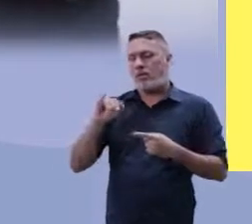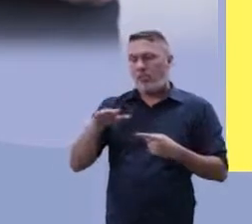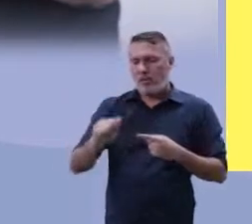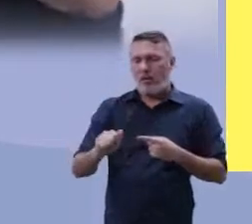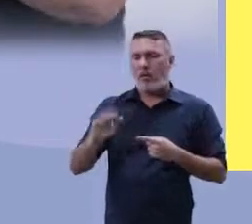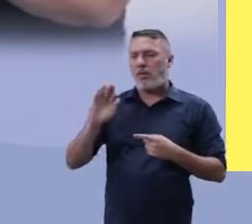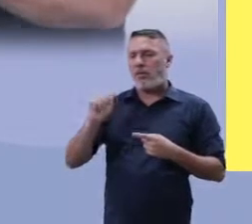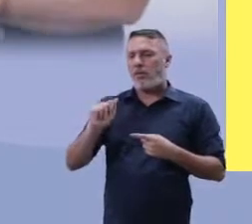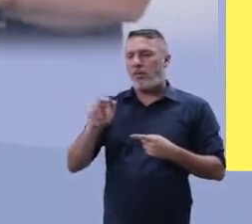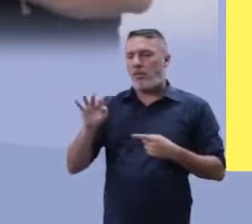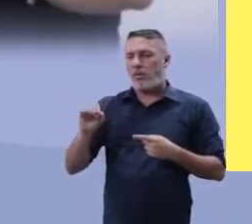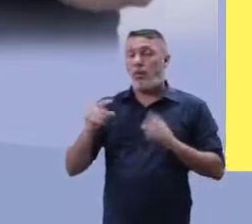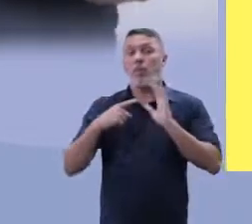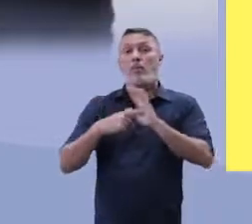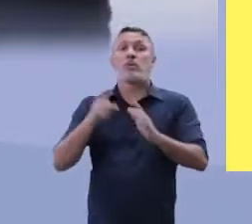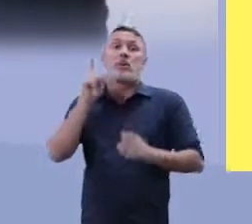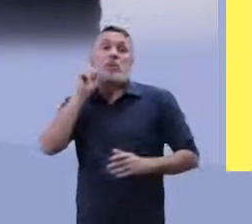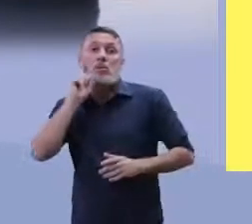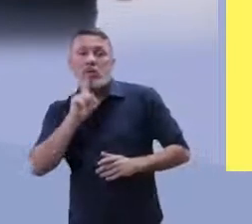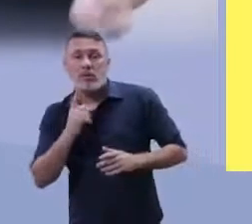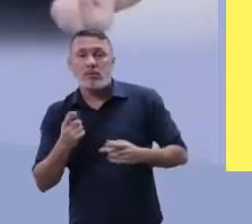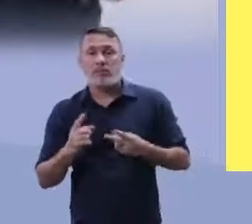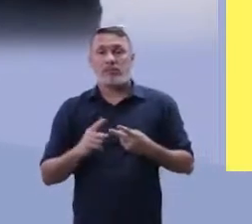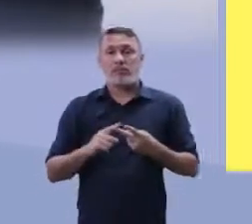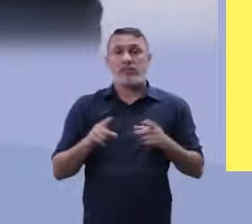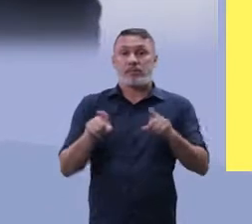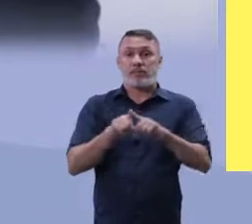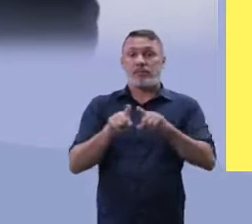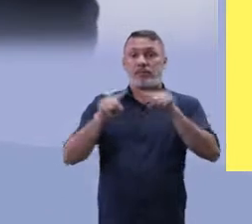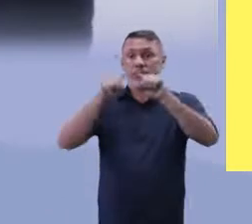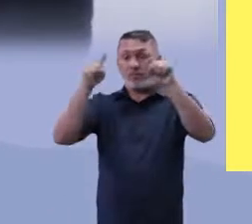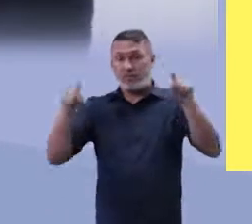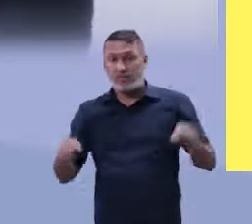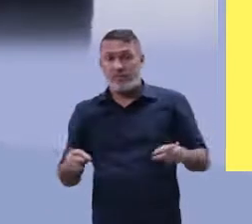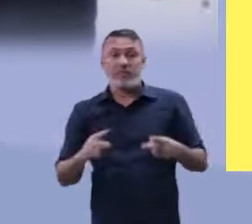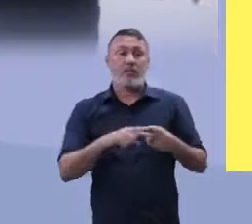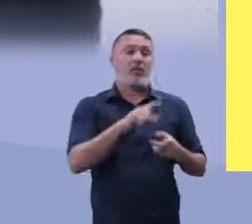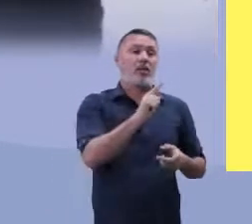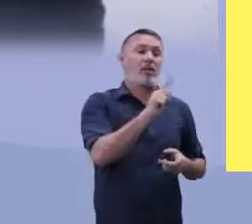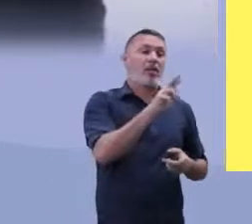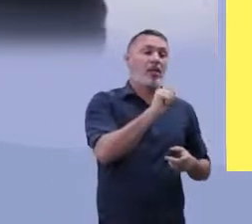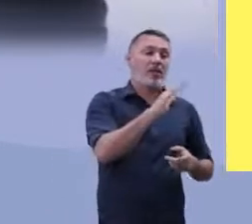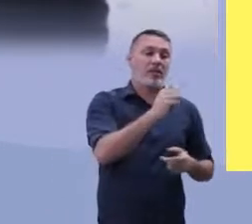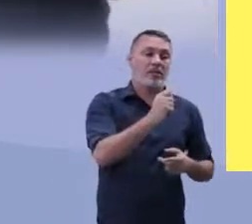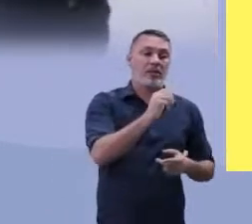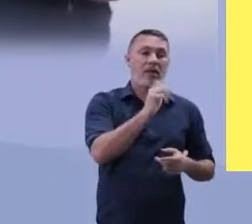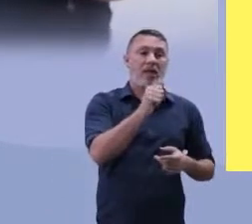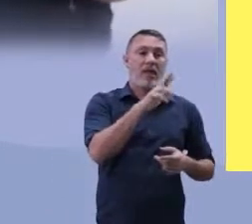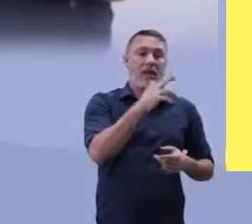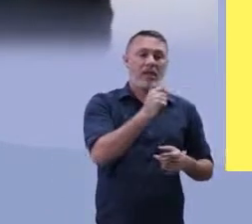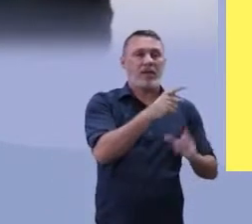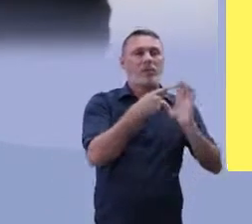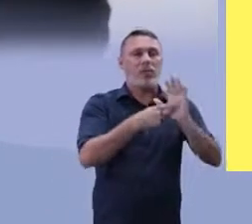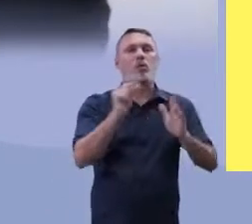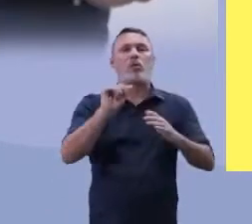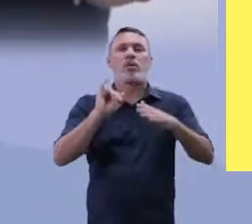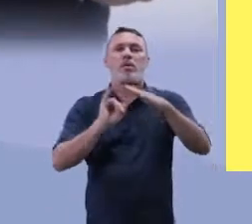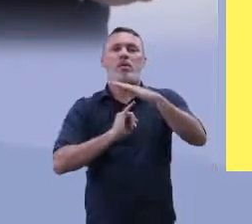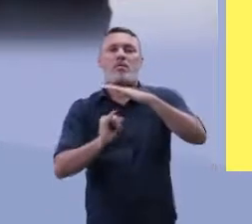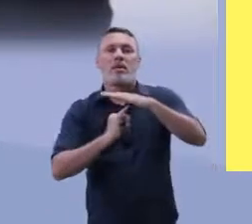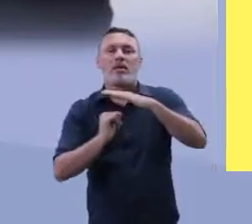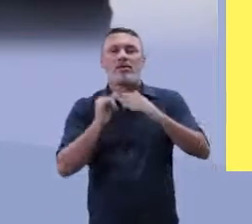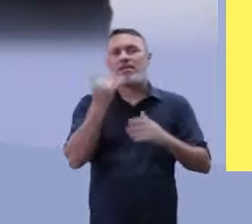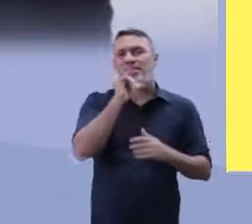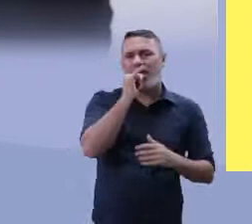vai mostrar o mulato, o funcionário, que Graça Aranha vai mostrar o imigrante italiano. Os